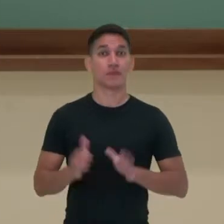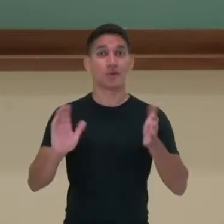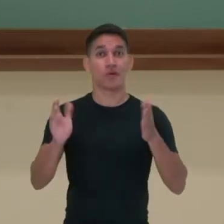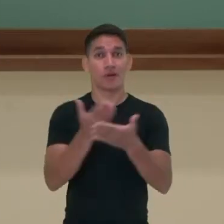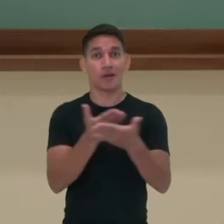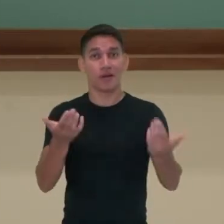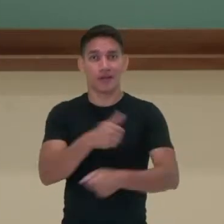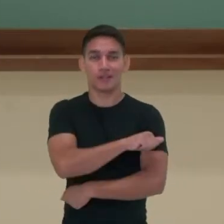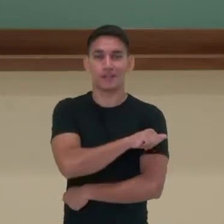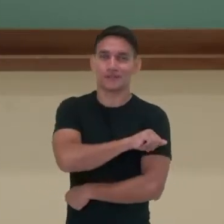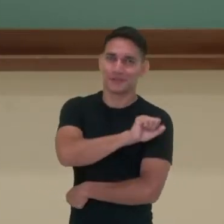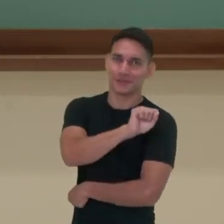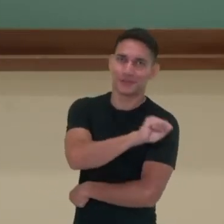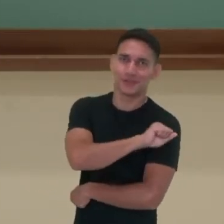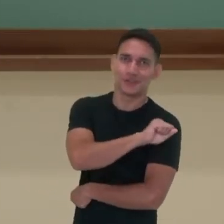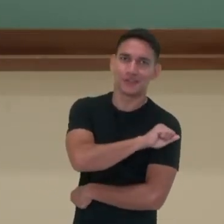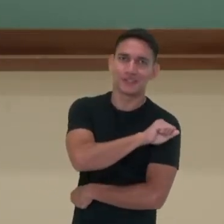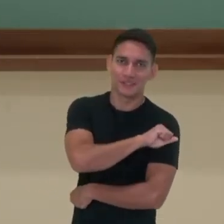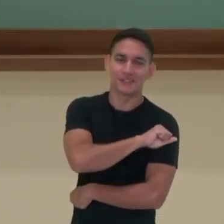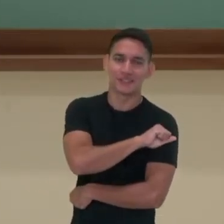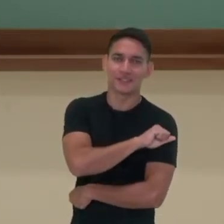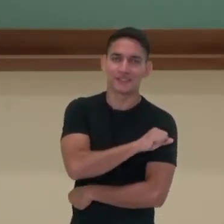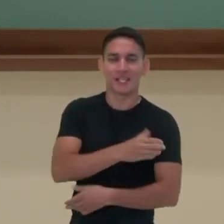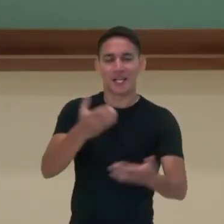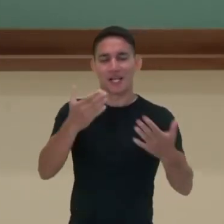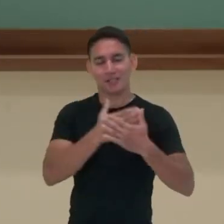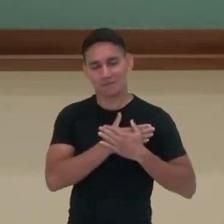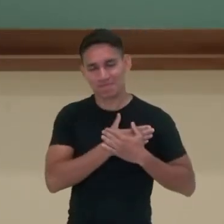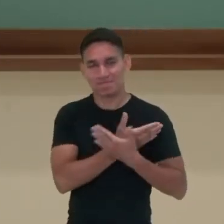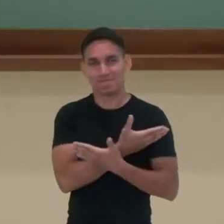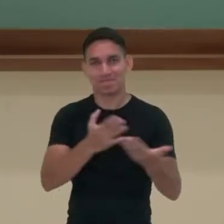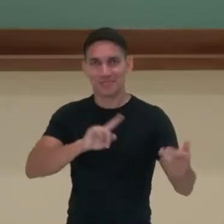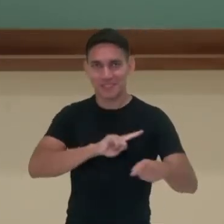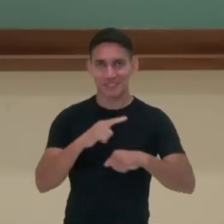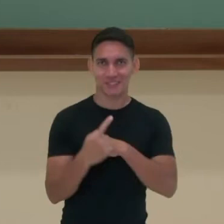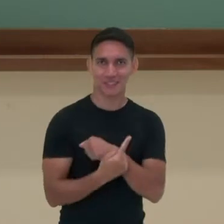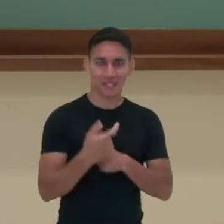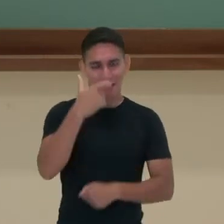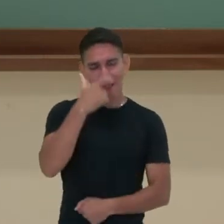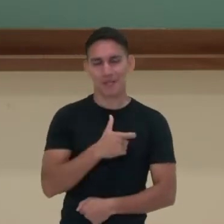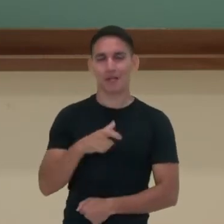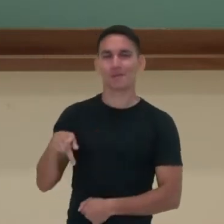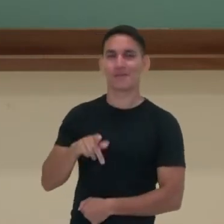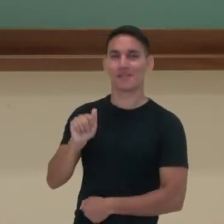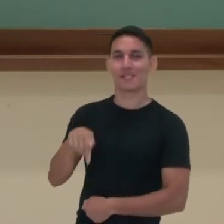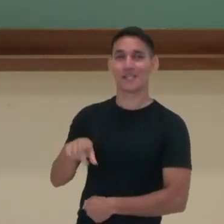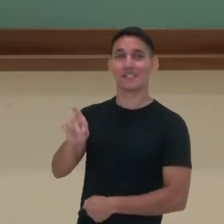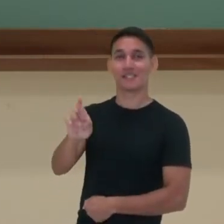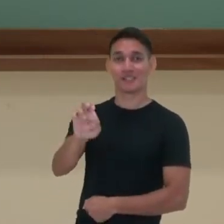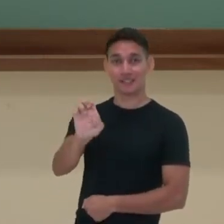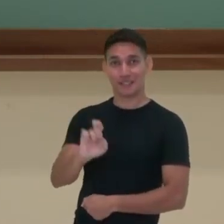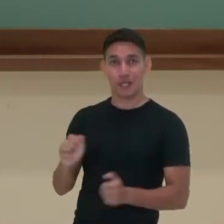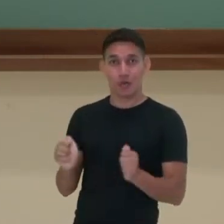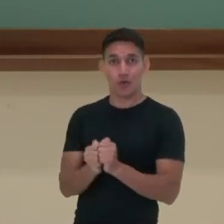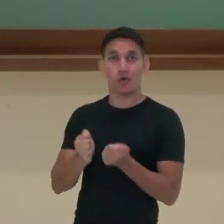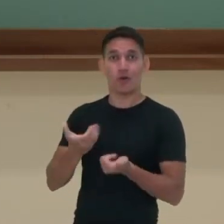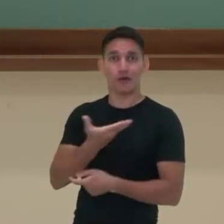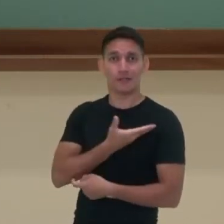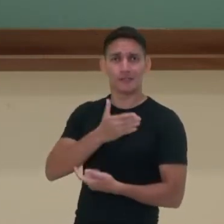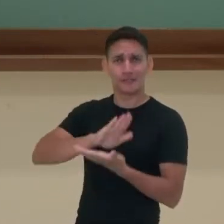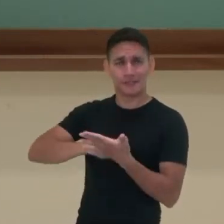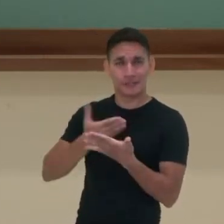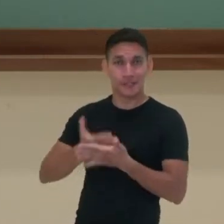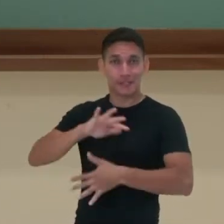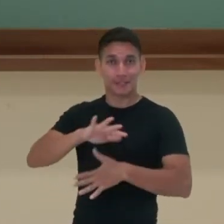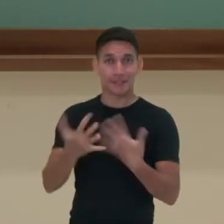Olá, estudantes do oitavo ano do ensino fundamental. Saudações geográficas. Eu sou o professor André e estamos aqui com o nosso amigo intérprete